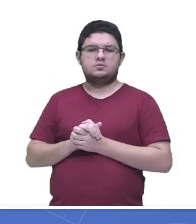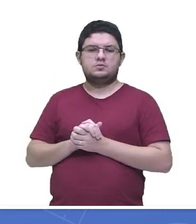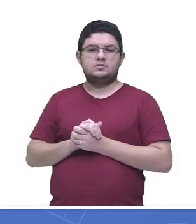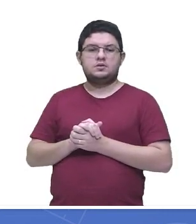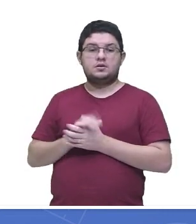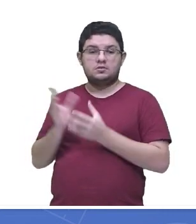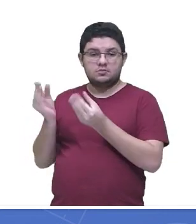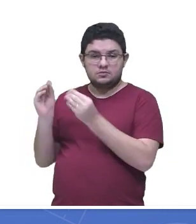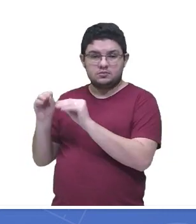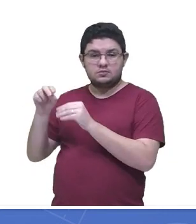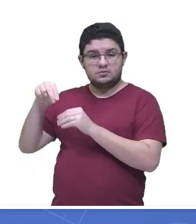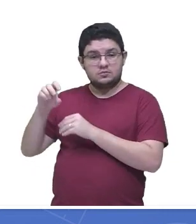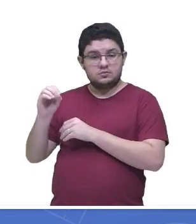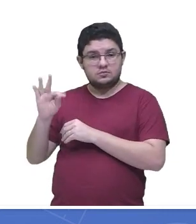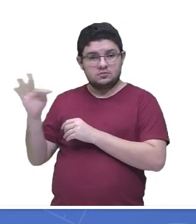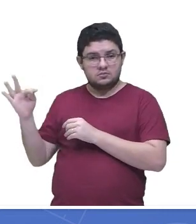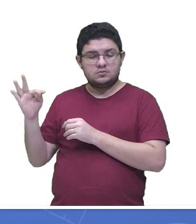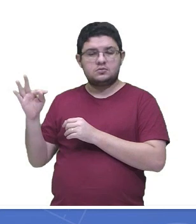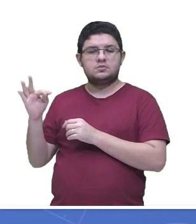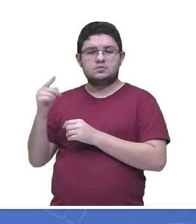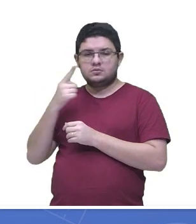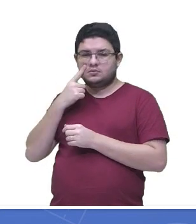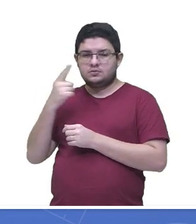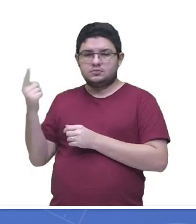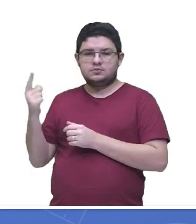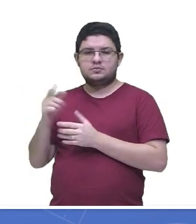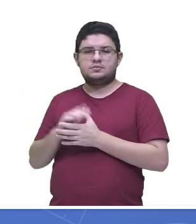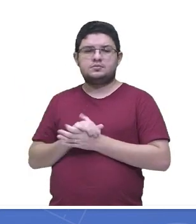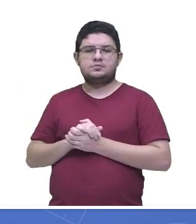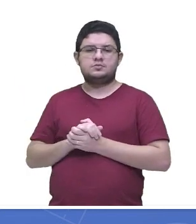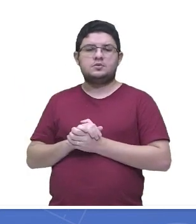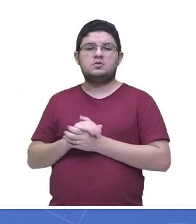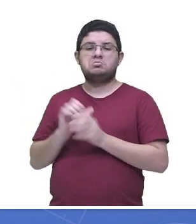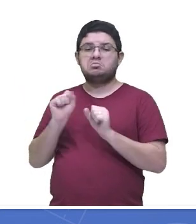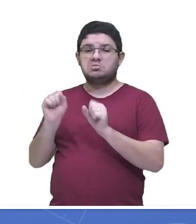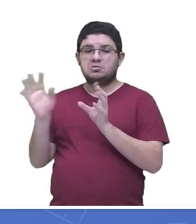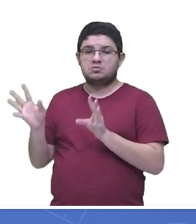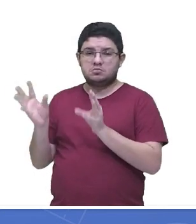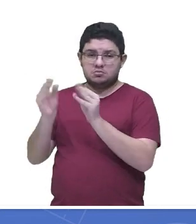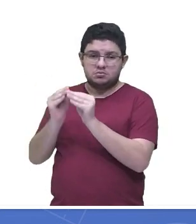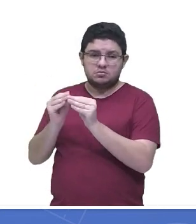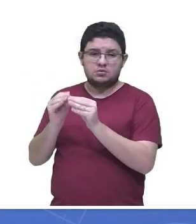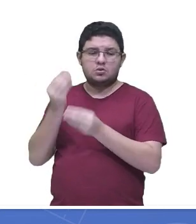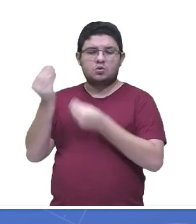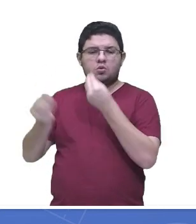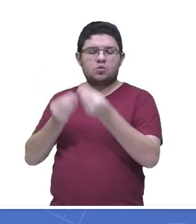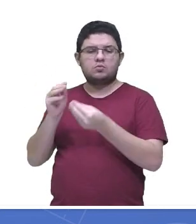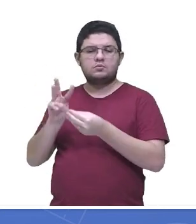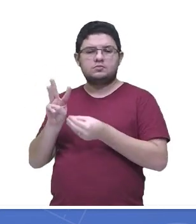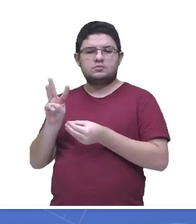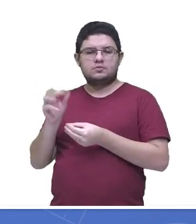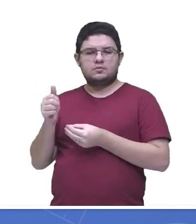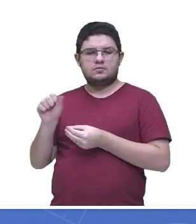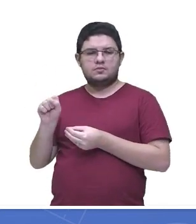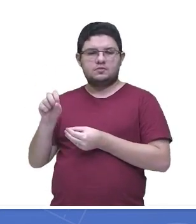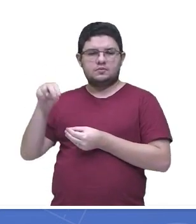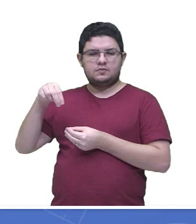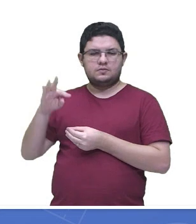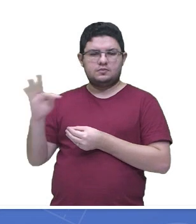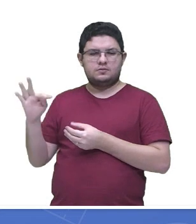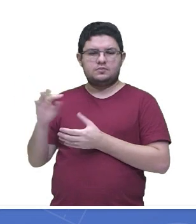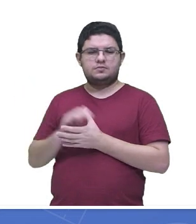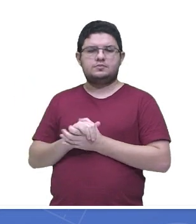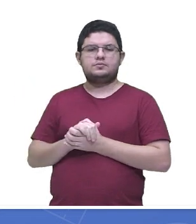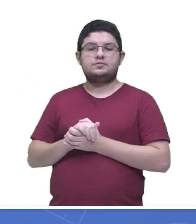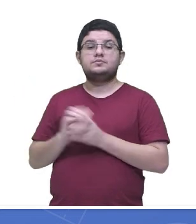not listening to pop music. Ou eu poderia abreviar sem problema nenhum. E para finalizar